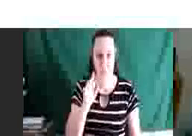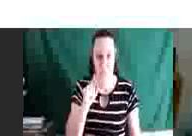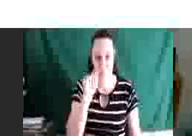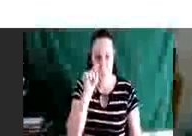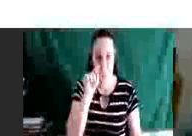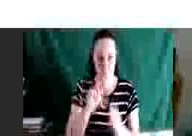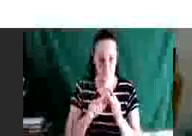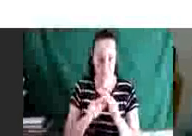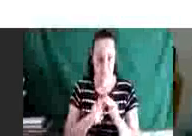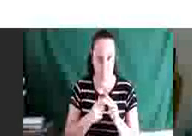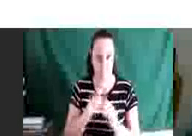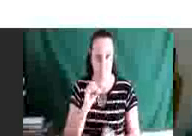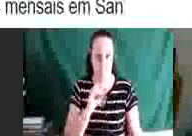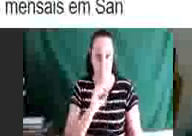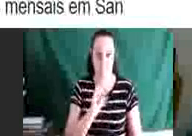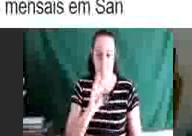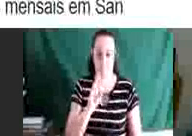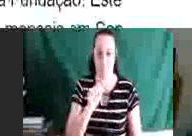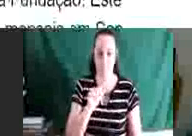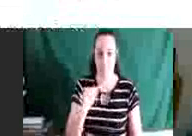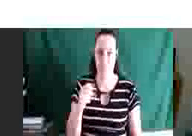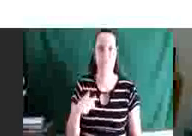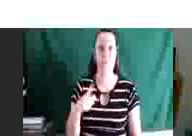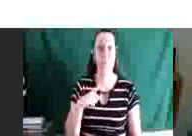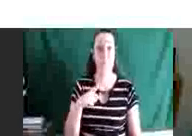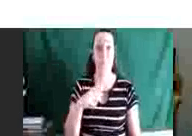top 10.